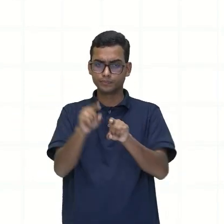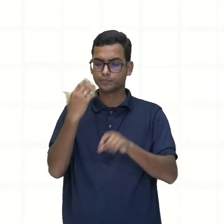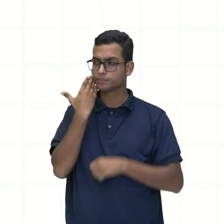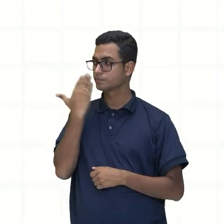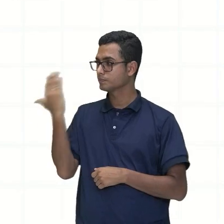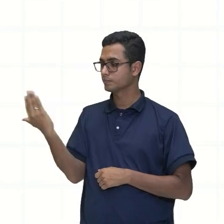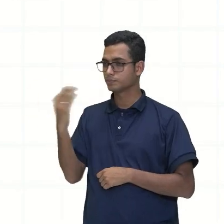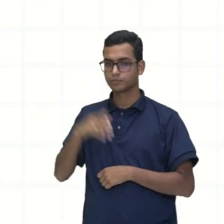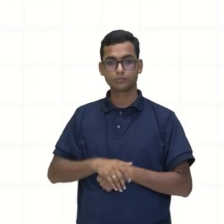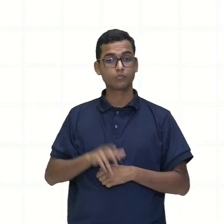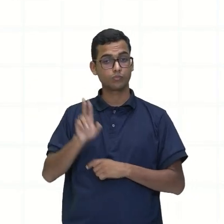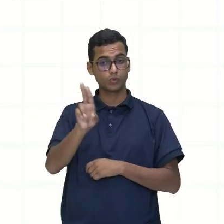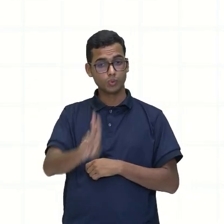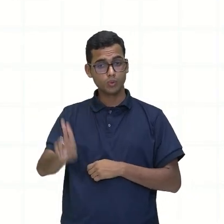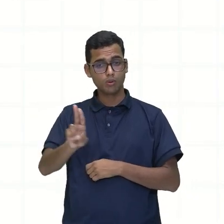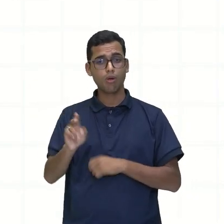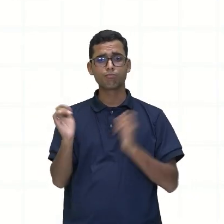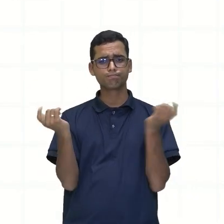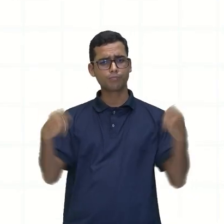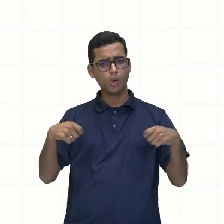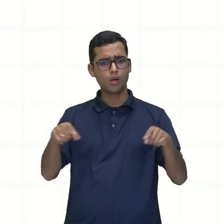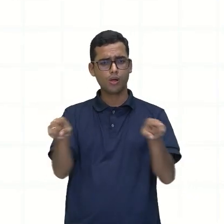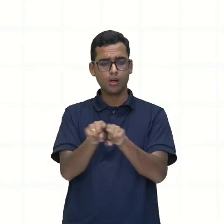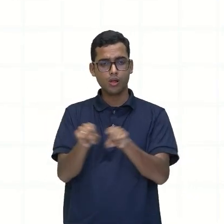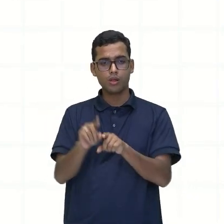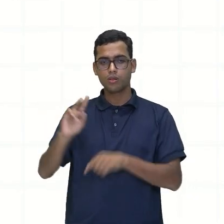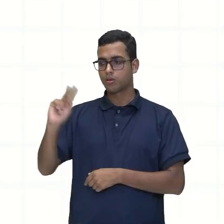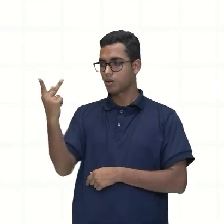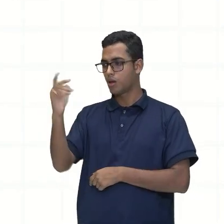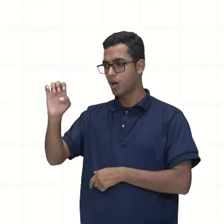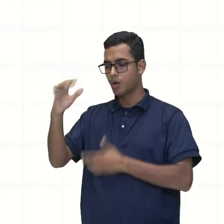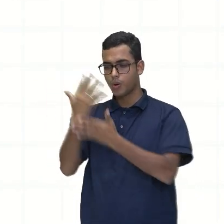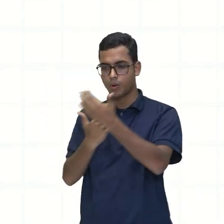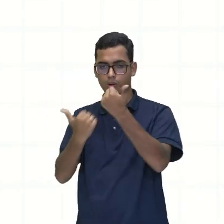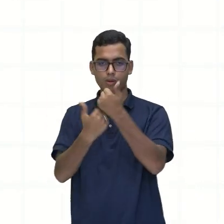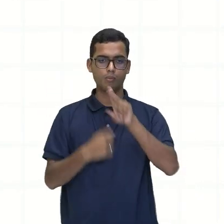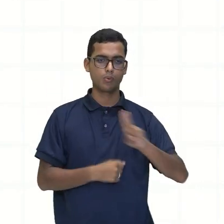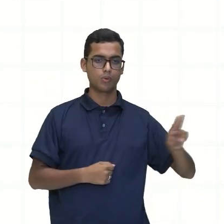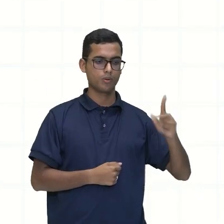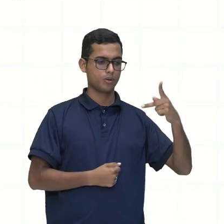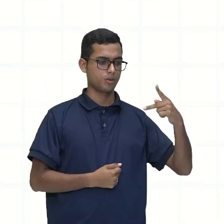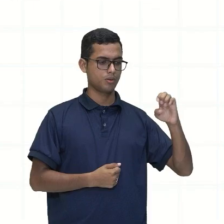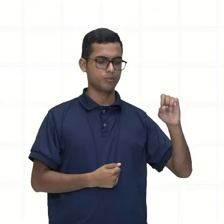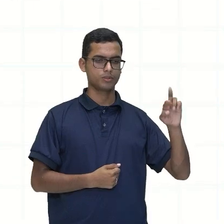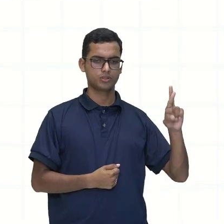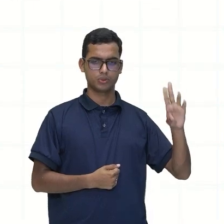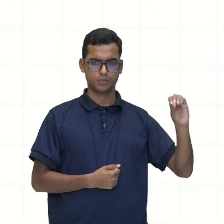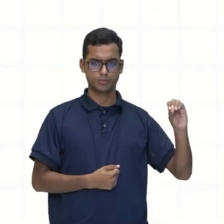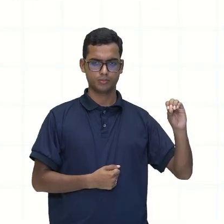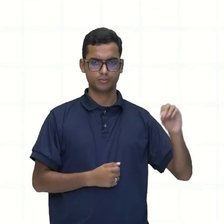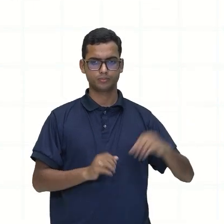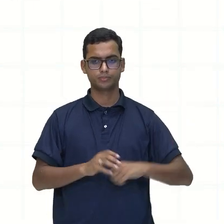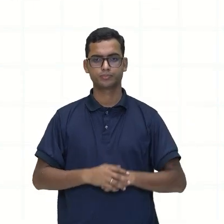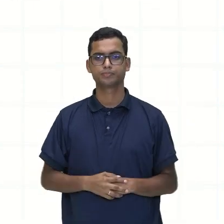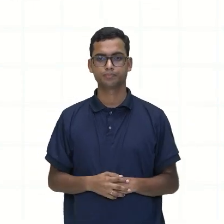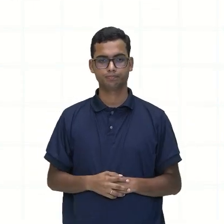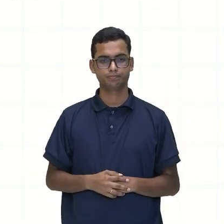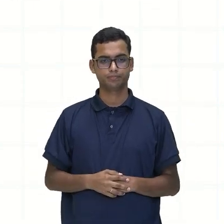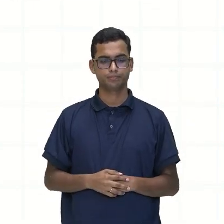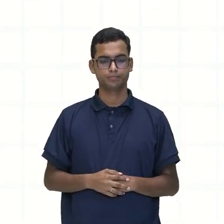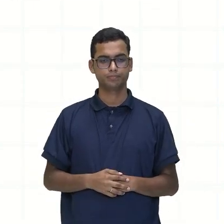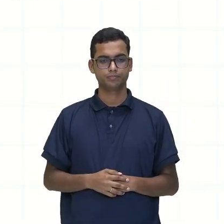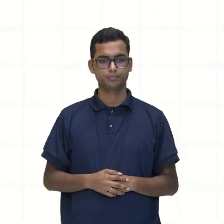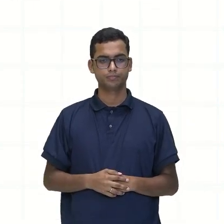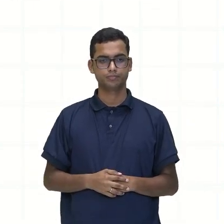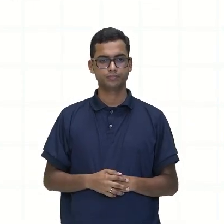nome dele e tirar o he da minha oração, tá? Não pode usar. Aqui, ó, isso aqui tá errado. Ah,